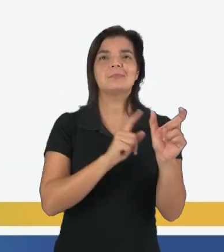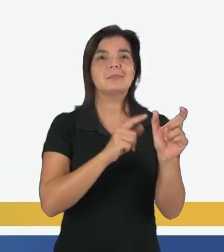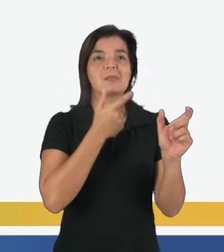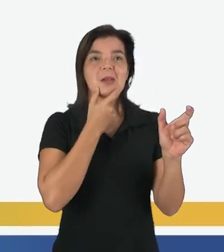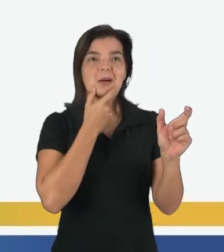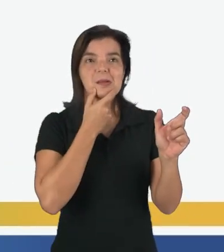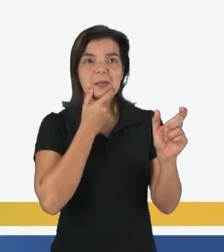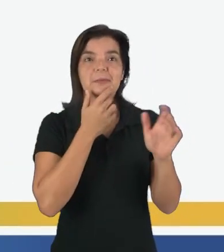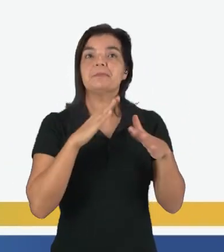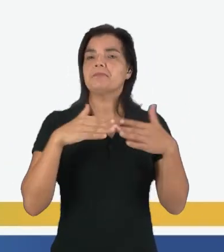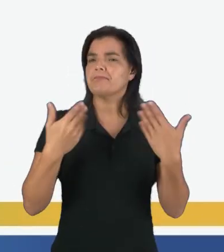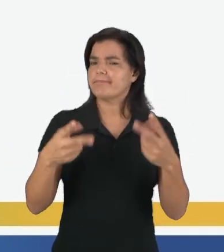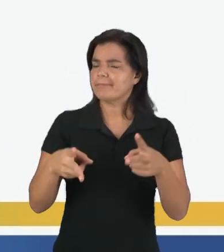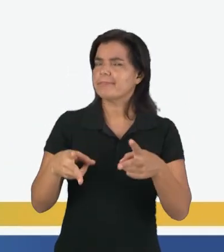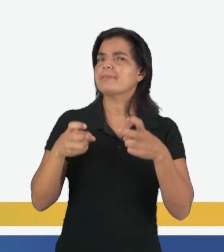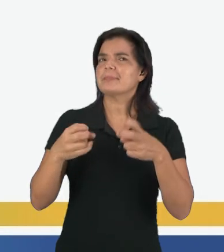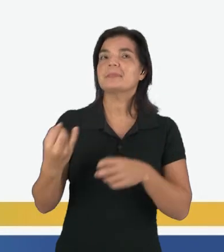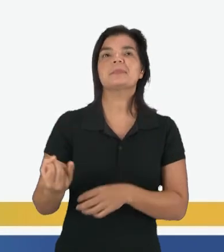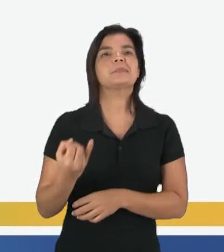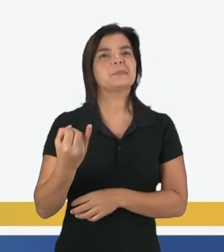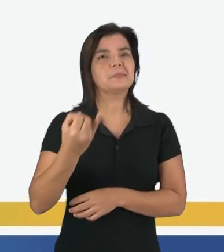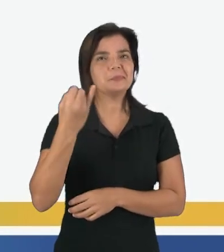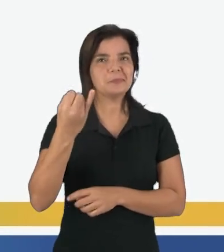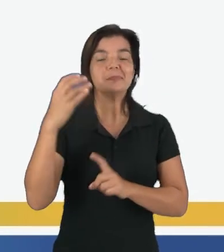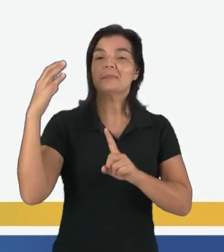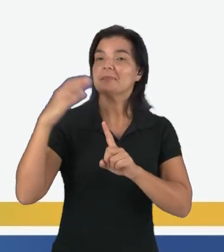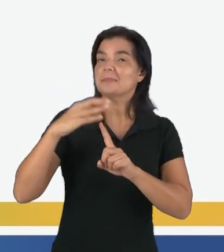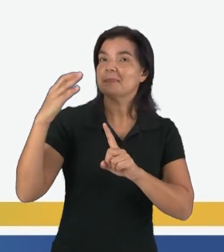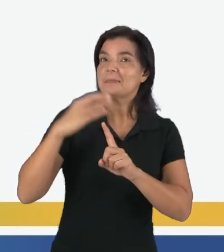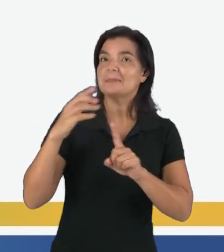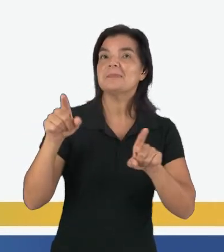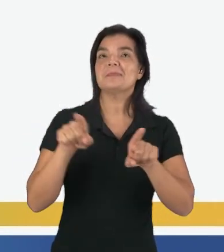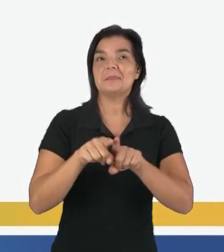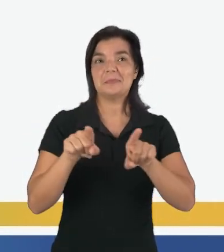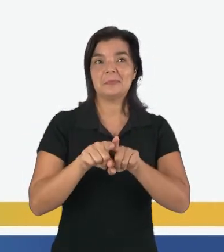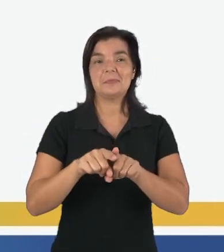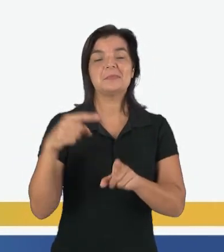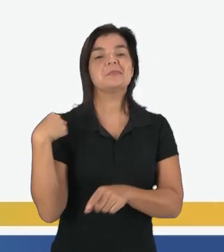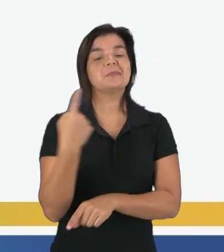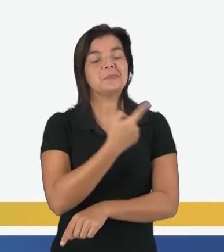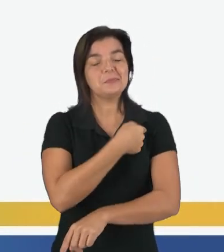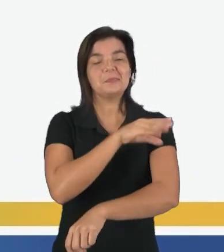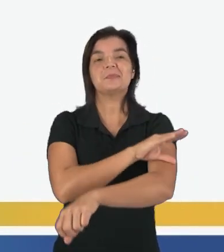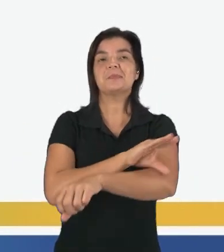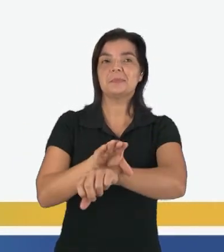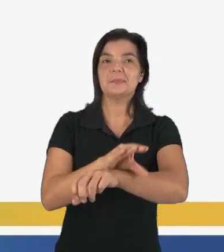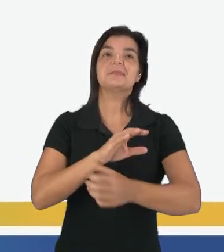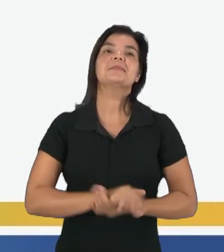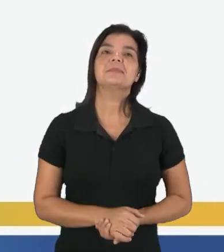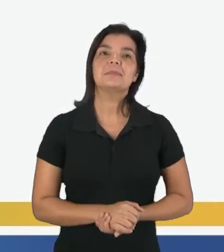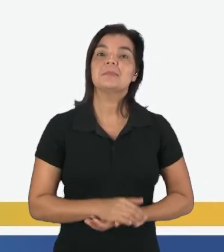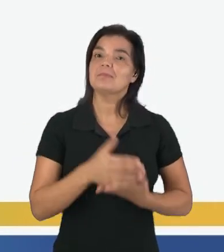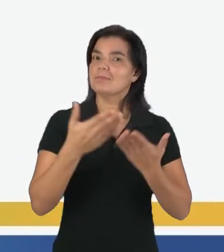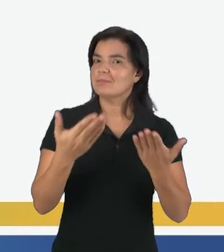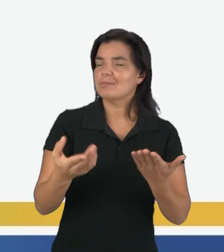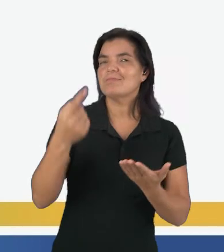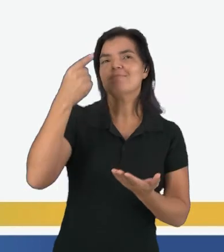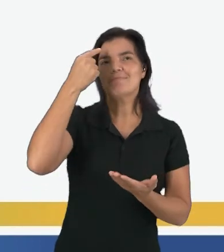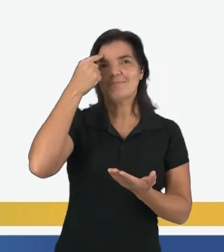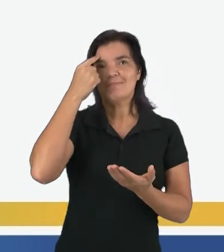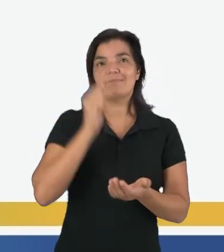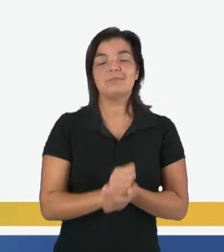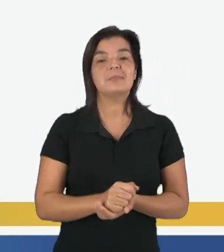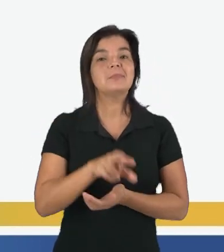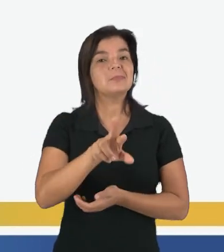de palavras em inglês. Daí percebemos a importância e a influência que exerce sobre a nossa cultura. Com